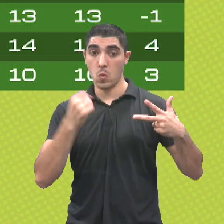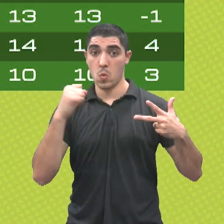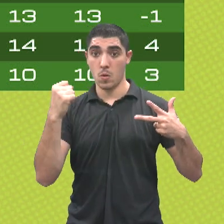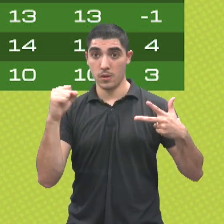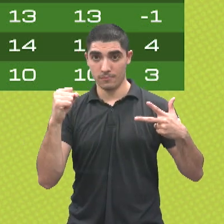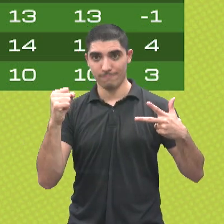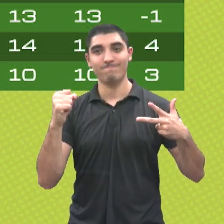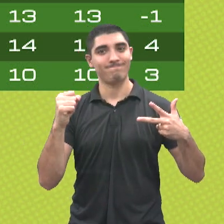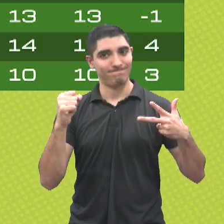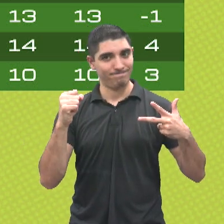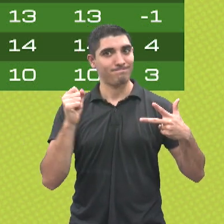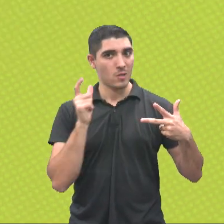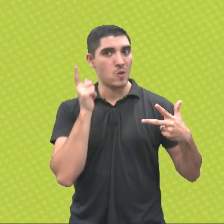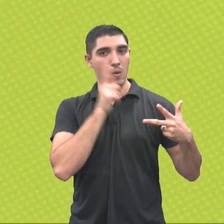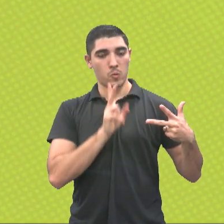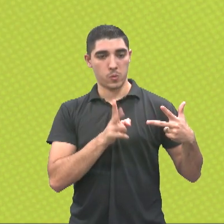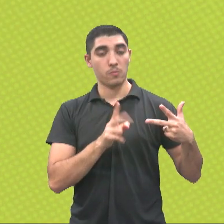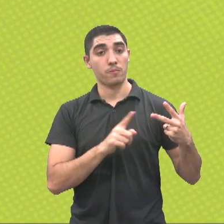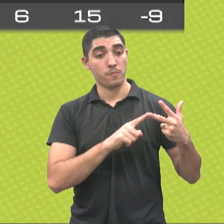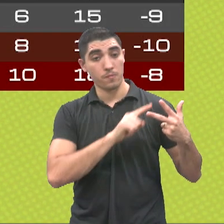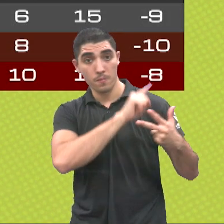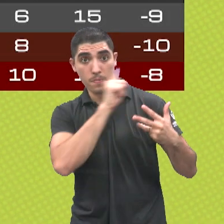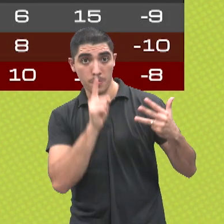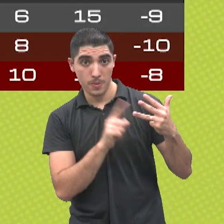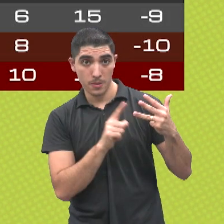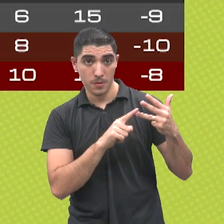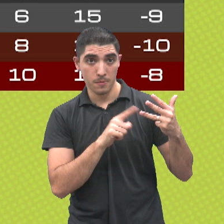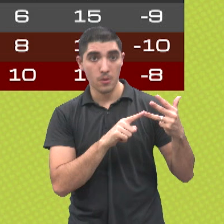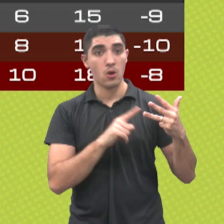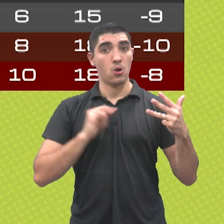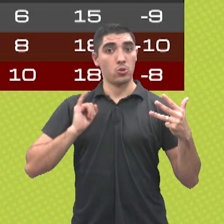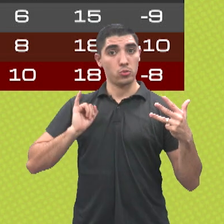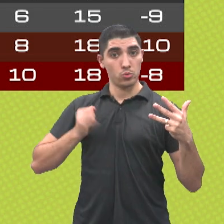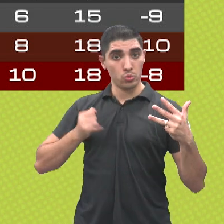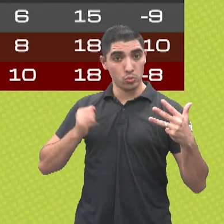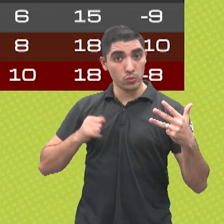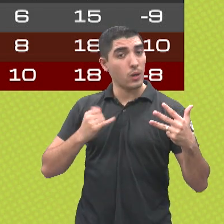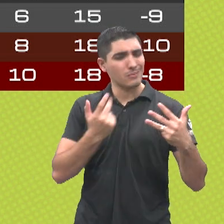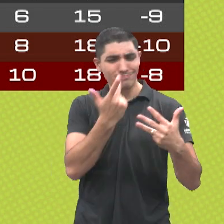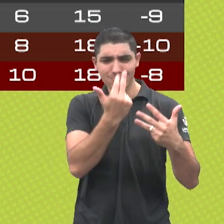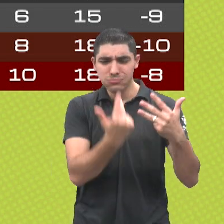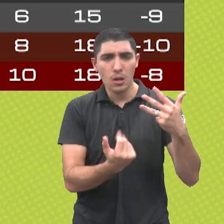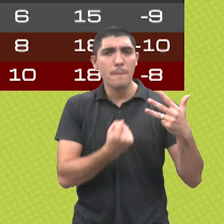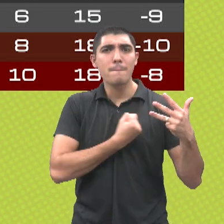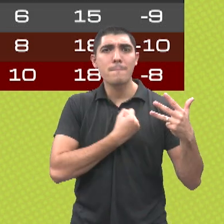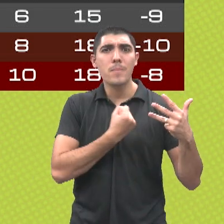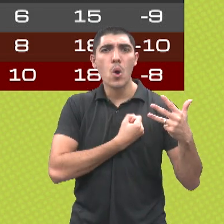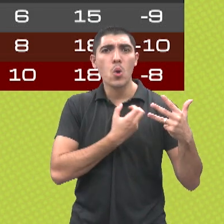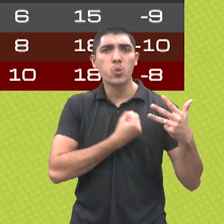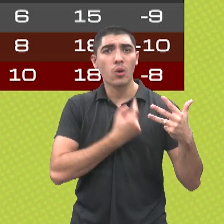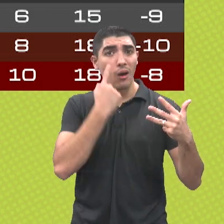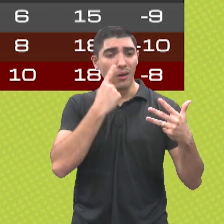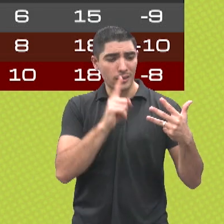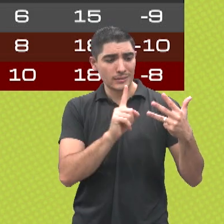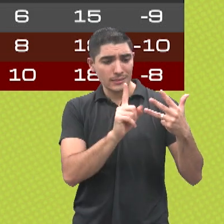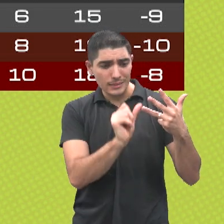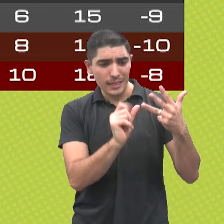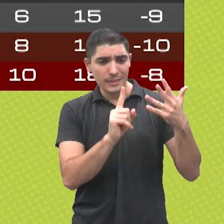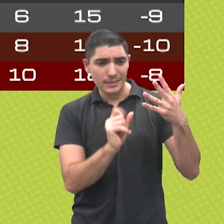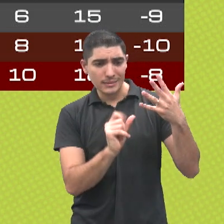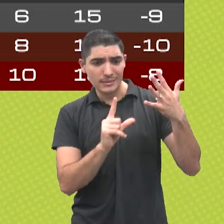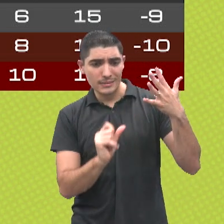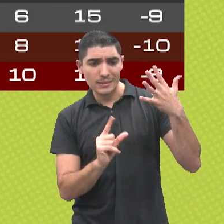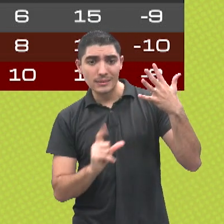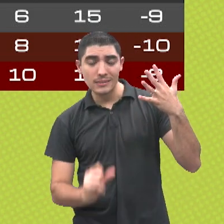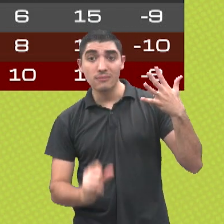consegue se manter no G8. Vira a tabela, Matheus, só pra gente ver o restante, mas tá tudo muito igual ali, ó. Ó quantos times com 16 pontos devido aos vários empates